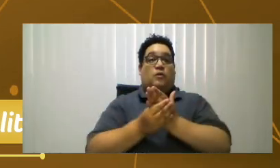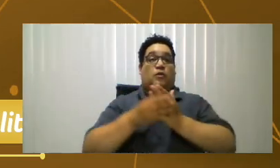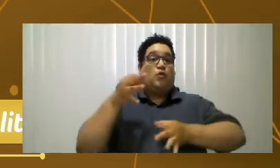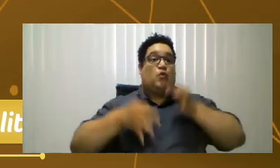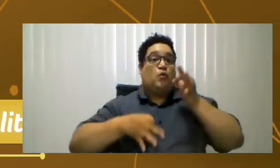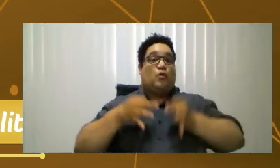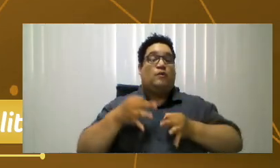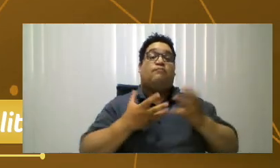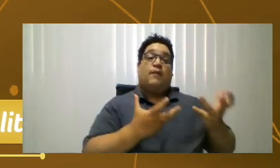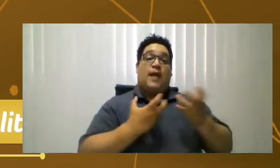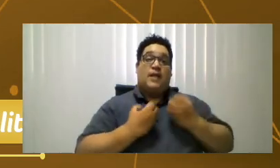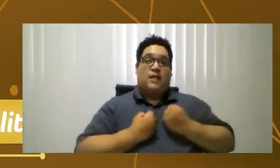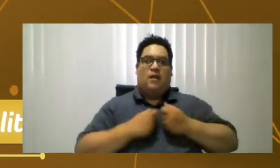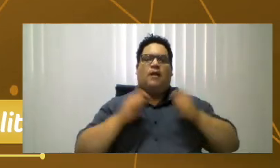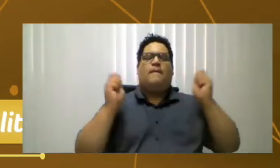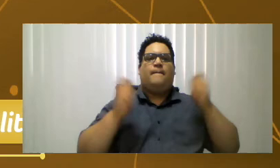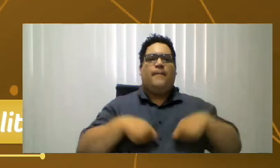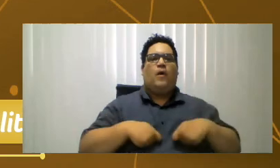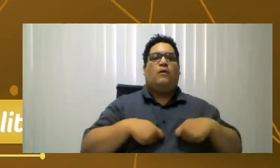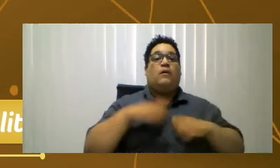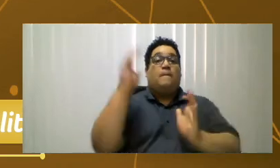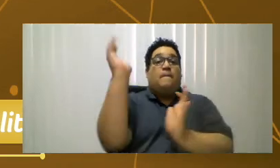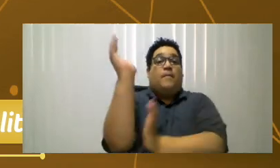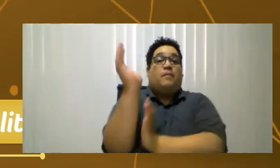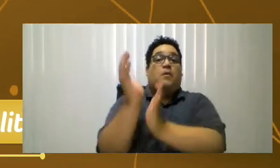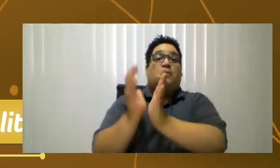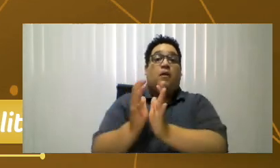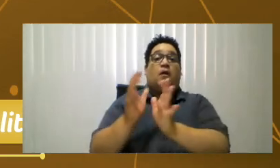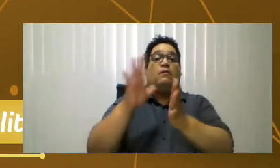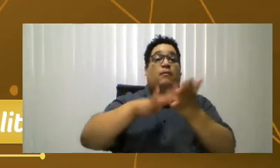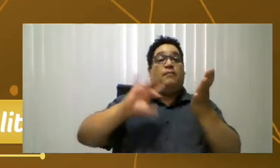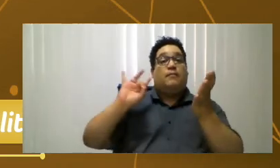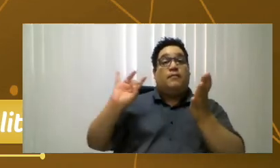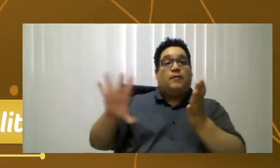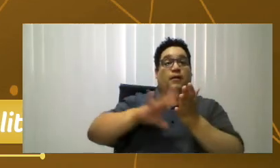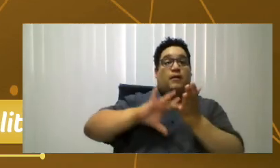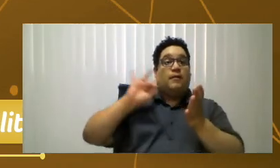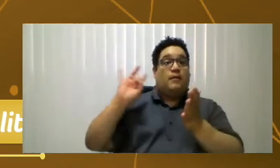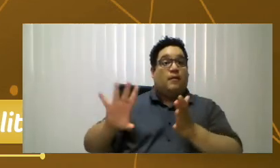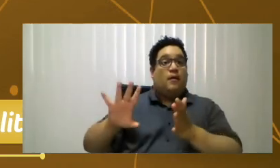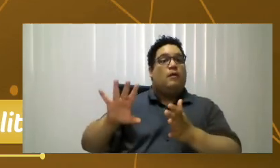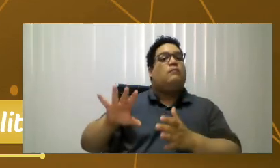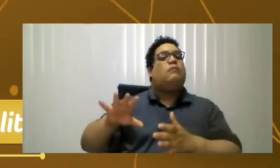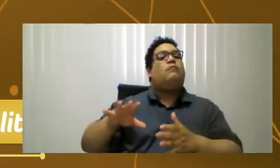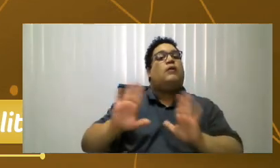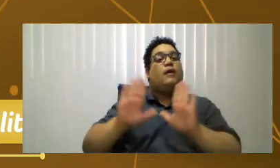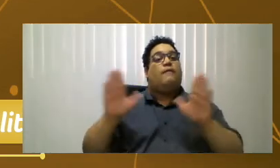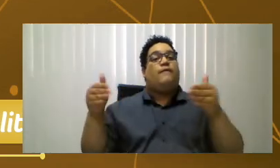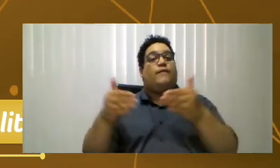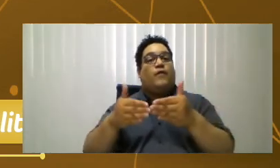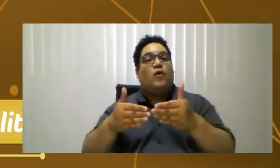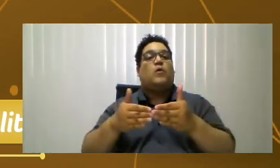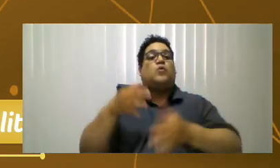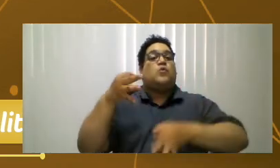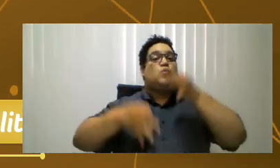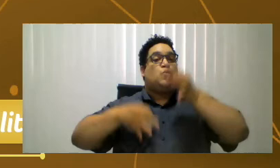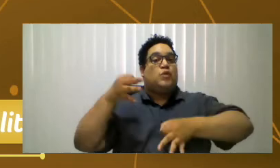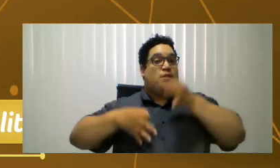pode automaticamente já tramitar também eletronicamente para o fórum, né, judiciário,